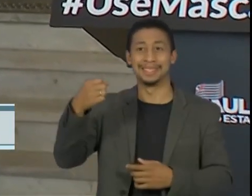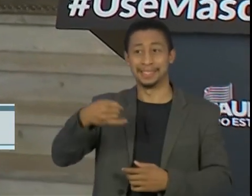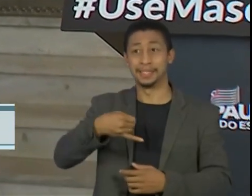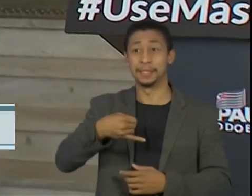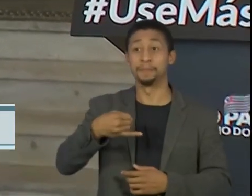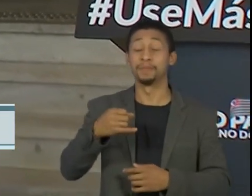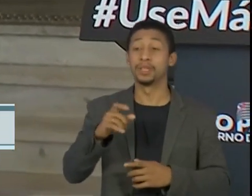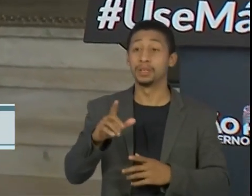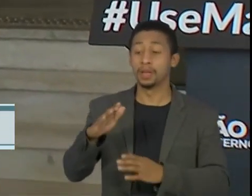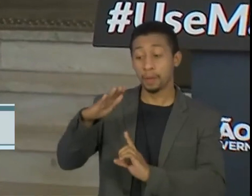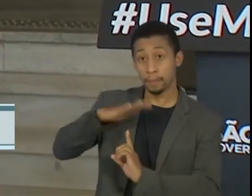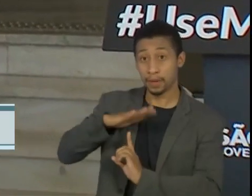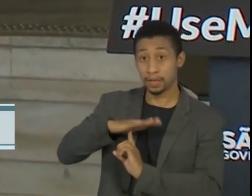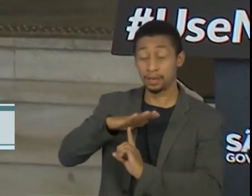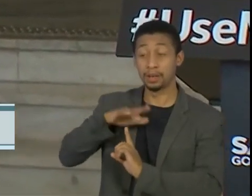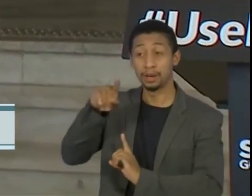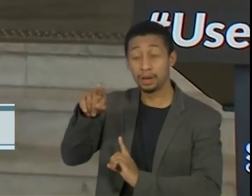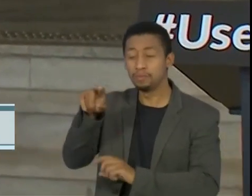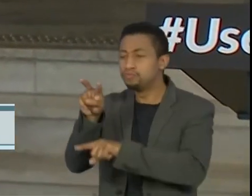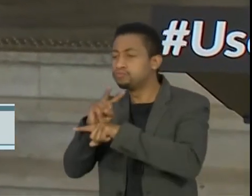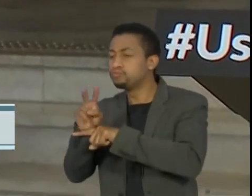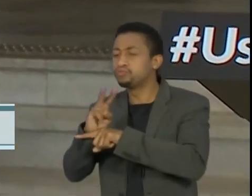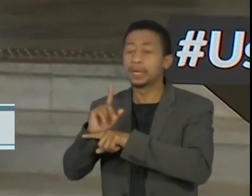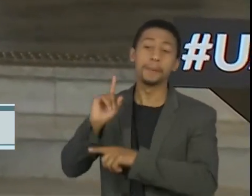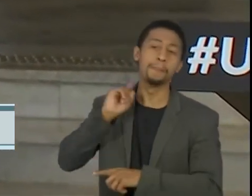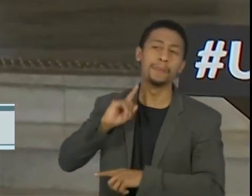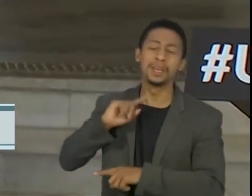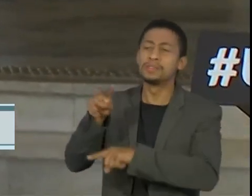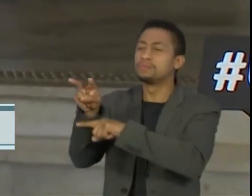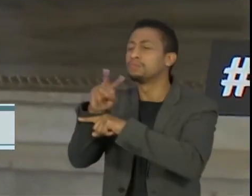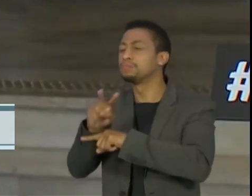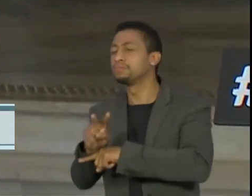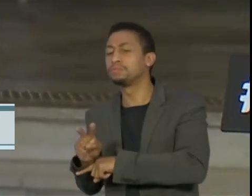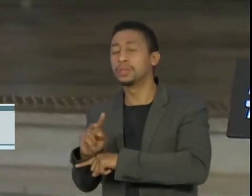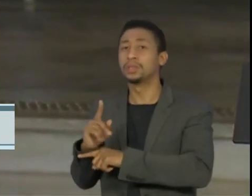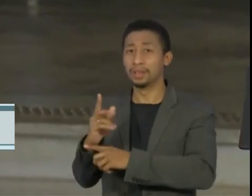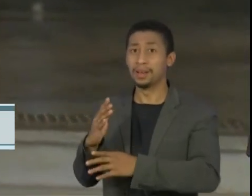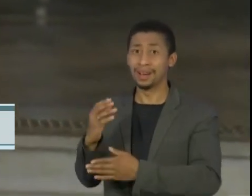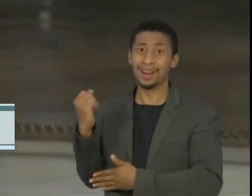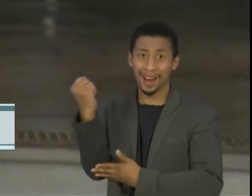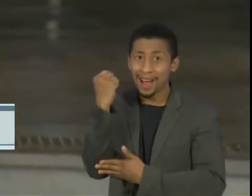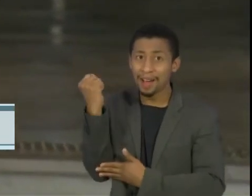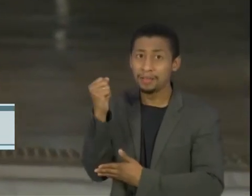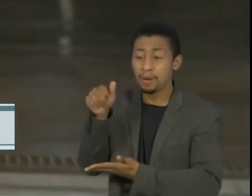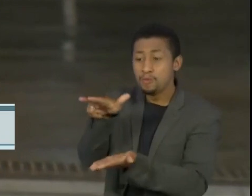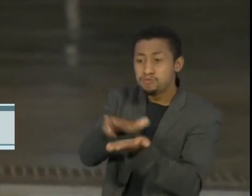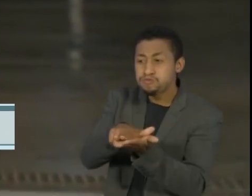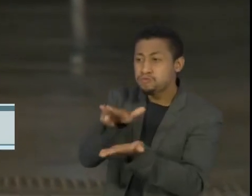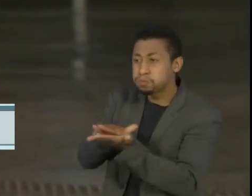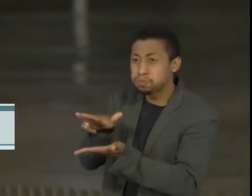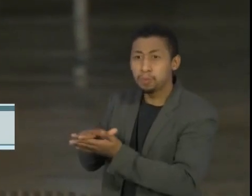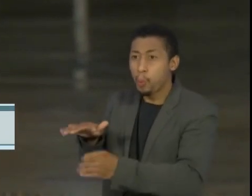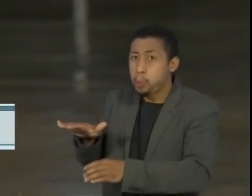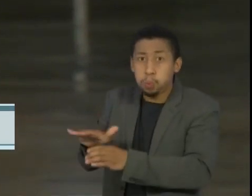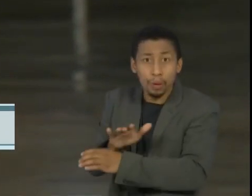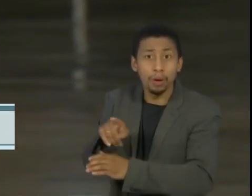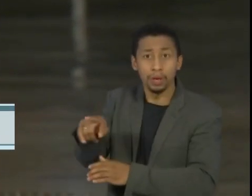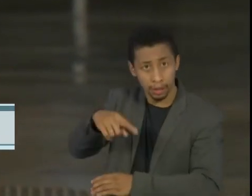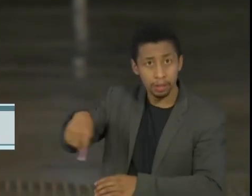no Paraná, em Minas Gerais, que está com um problema gravíssimo de ocupação de leitos também. Acompanhamos Rio de Janeiro durante